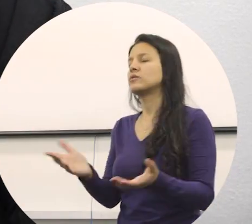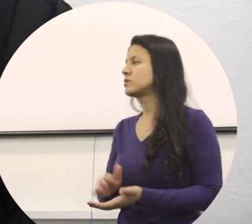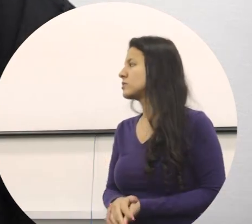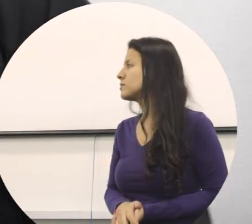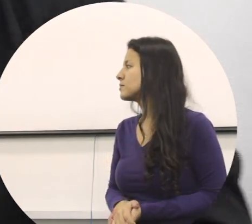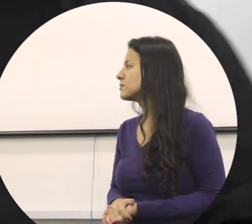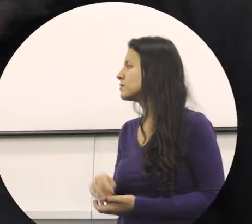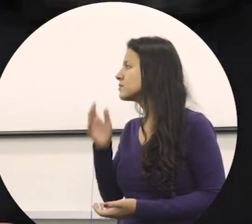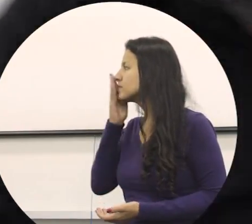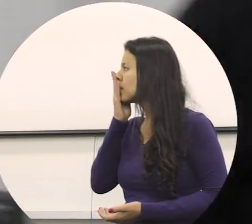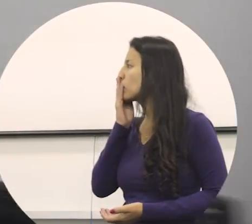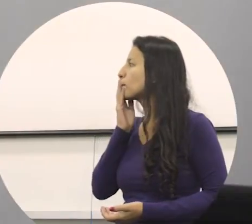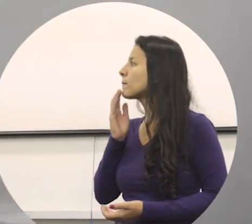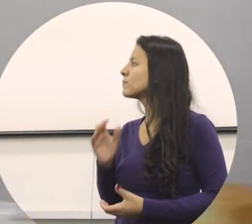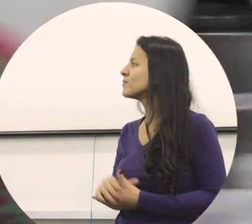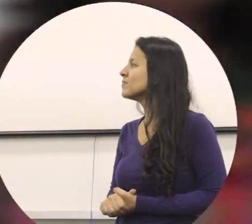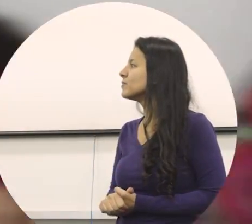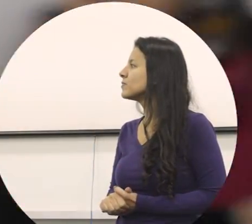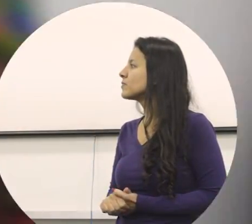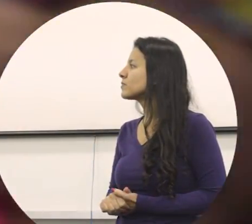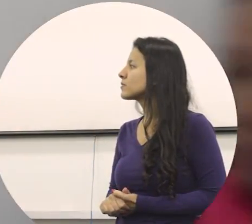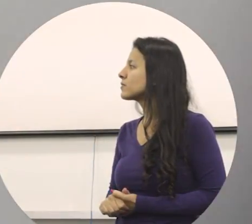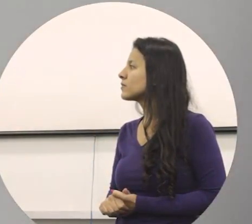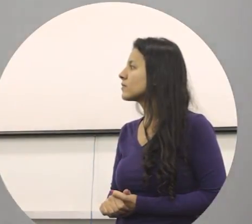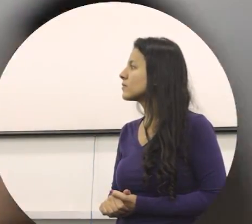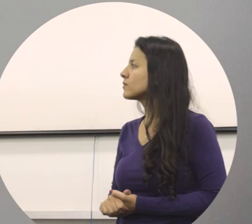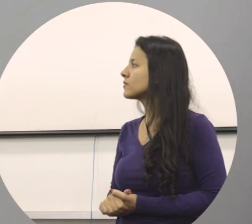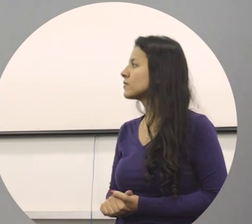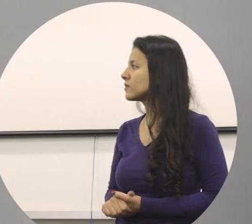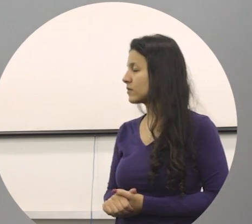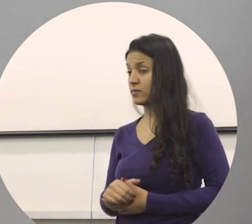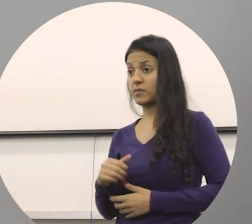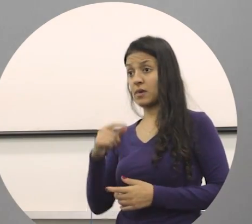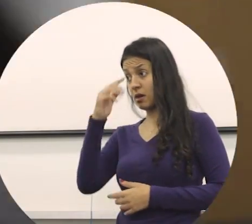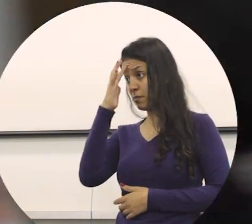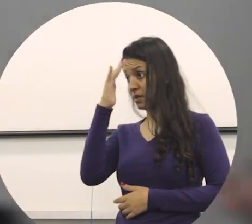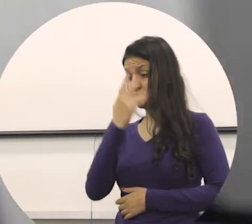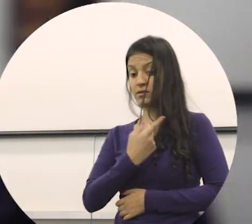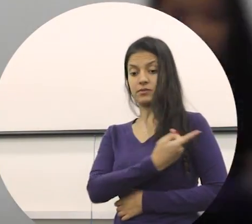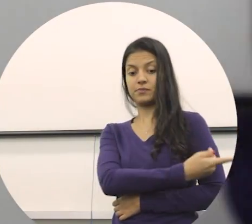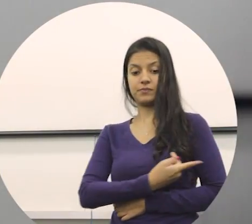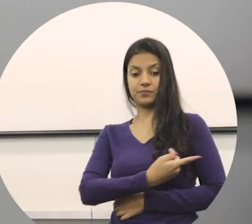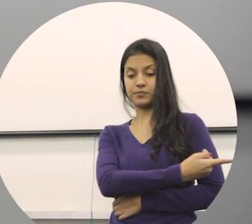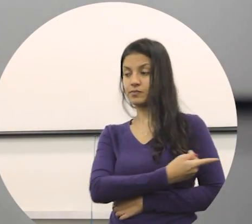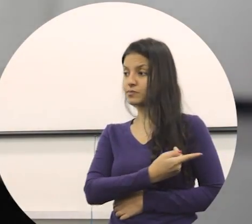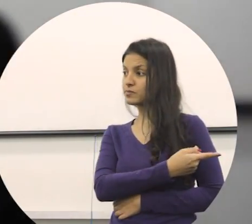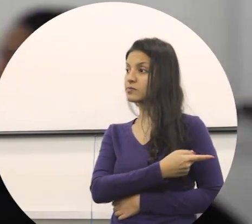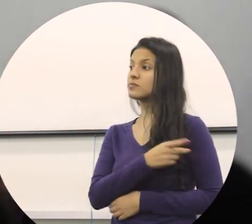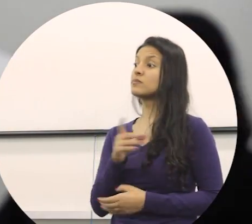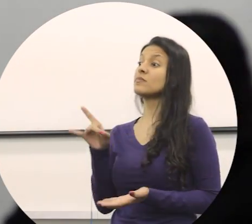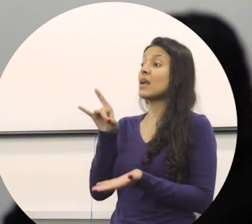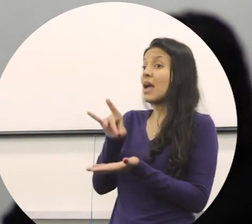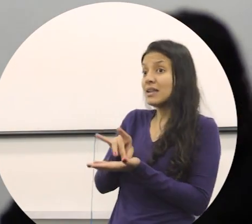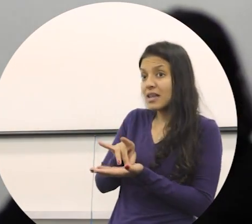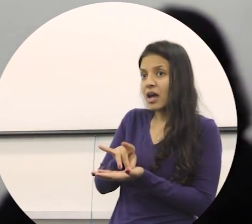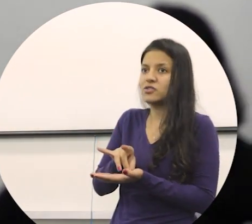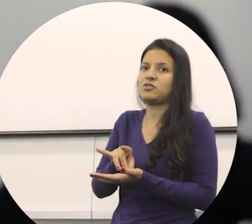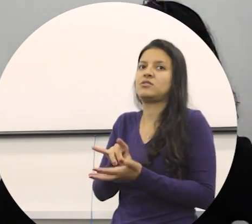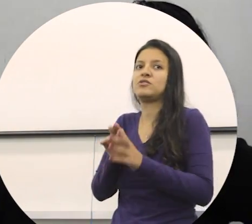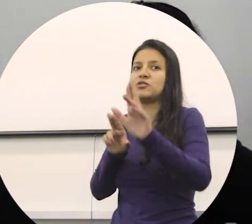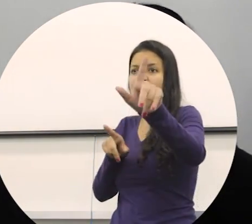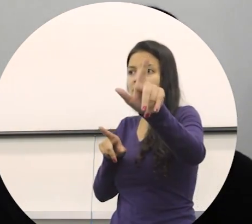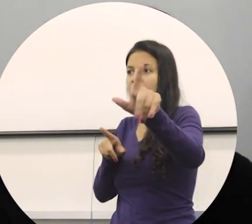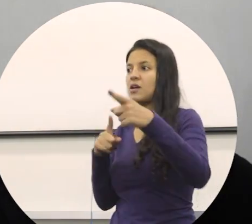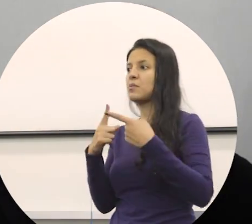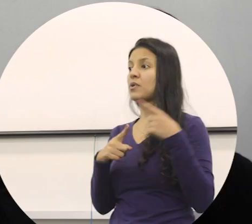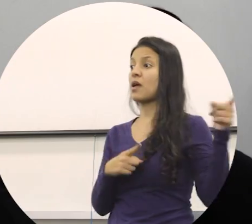só pra gente pensar também, talvez nós estamos numa realidade, num contexto um pouquinho diferente, porque